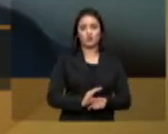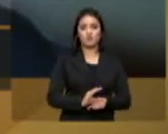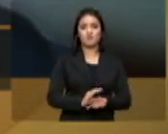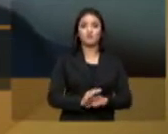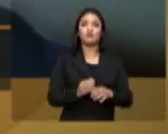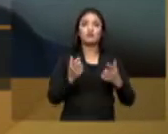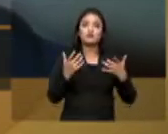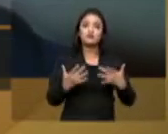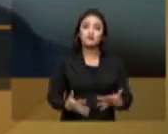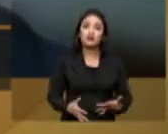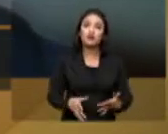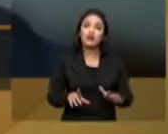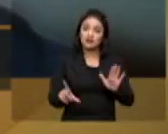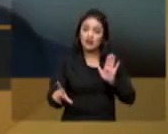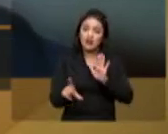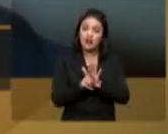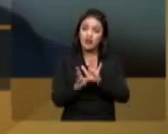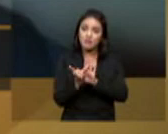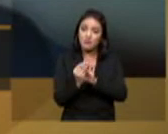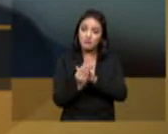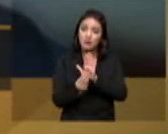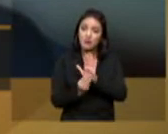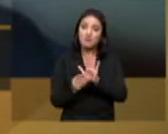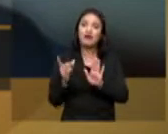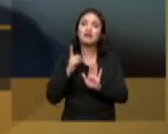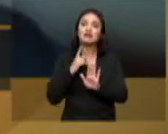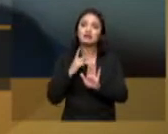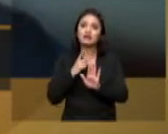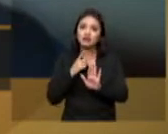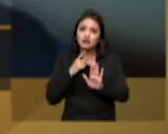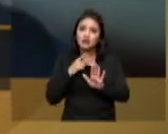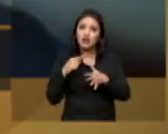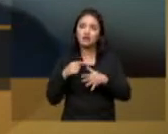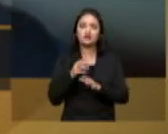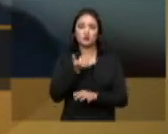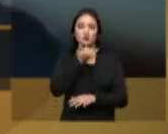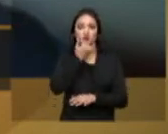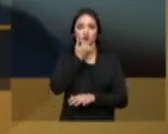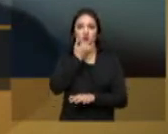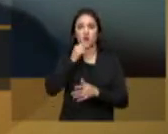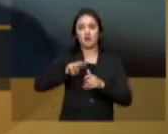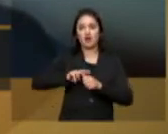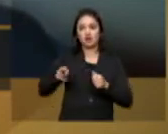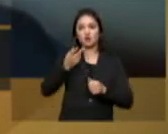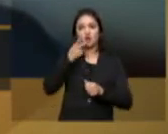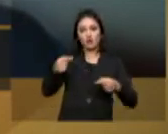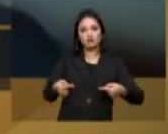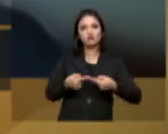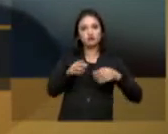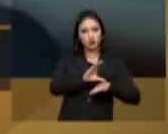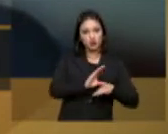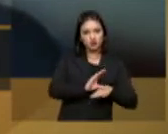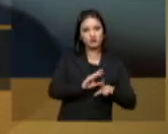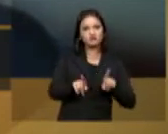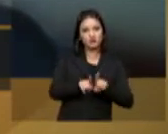argumentando que constam da lei os elementos essenciais da tributação e destacando que a declaração